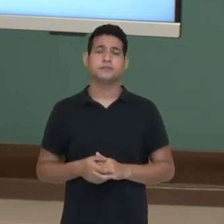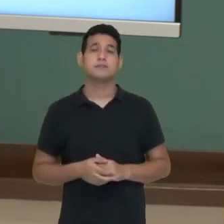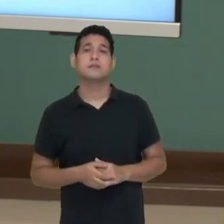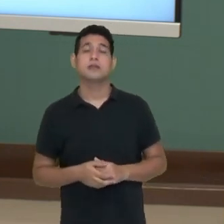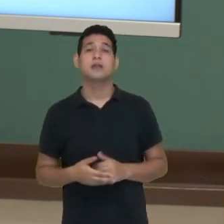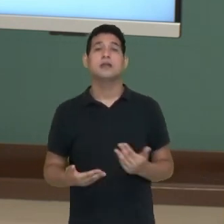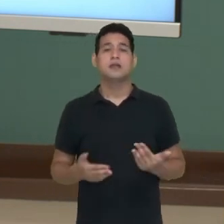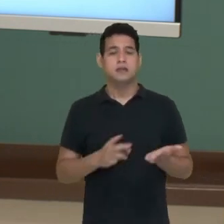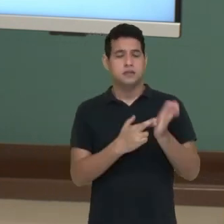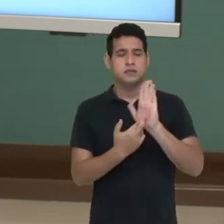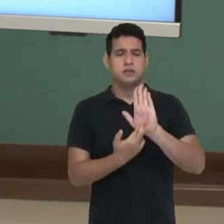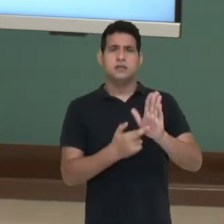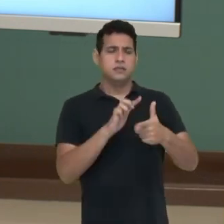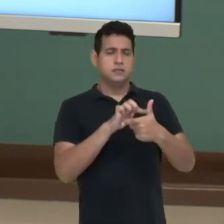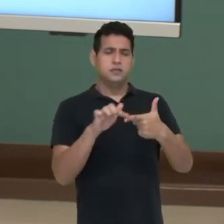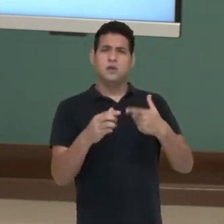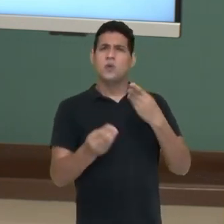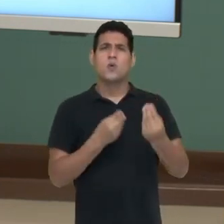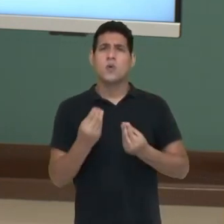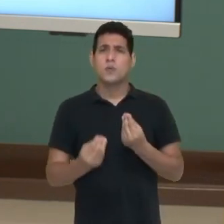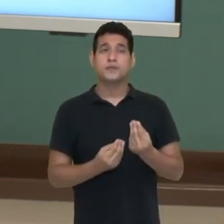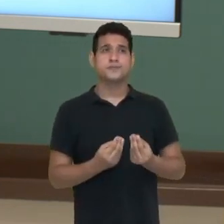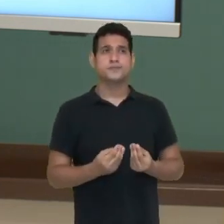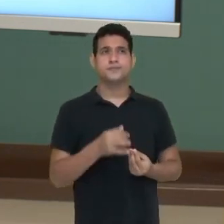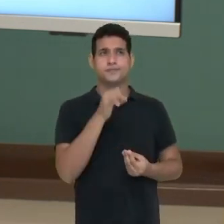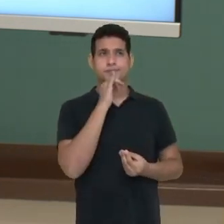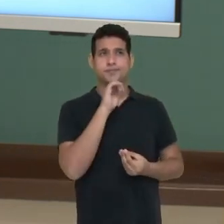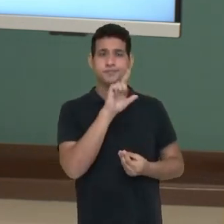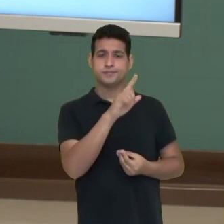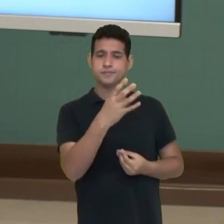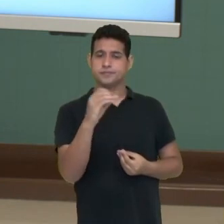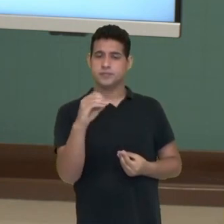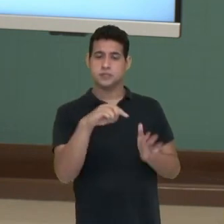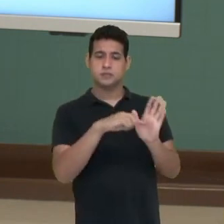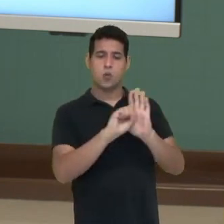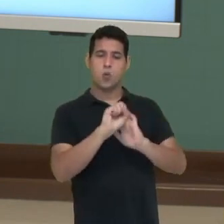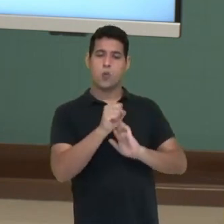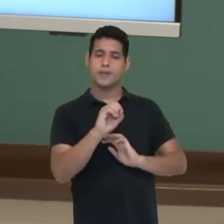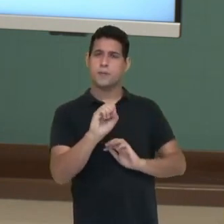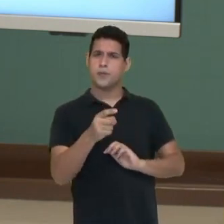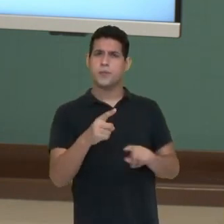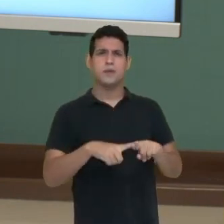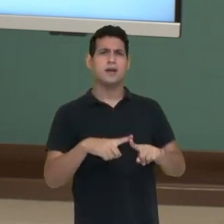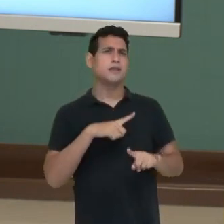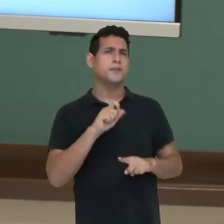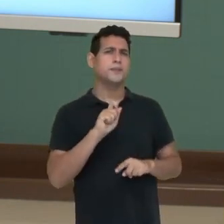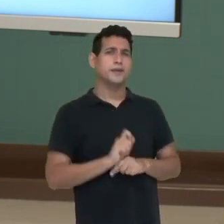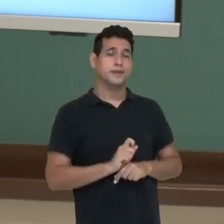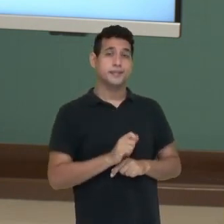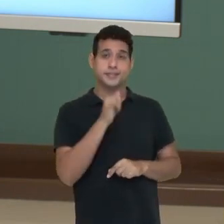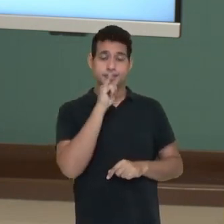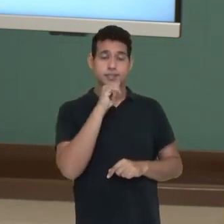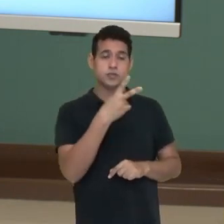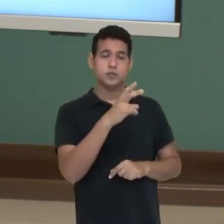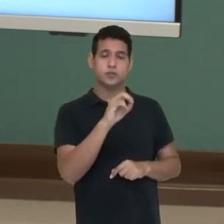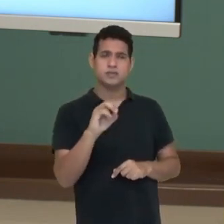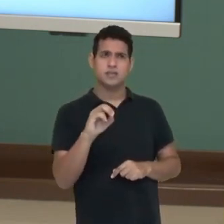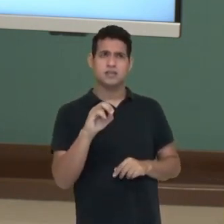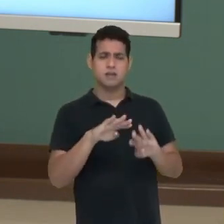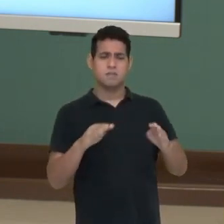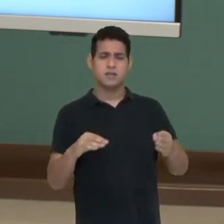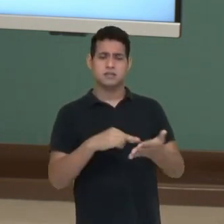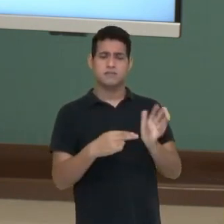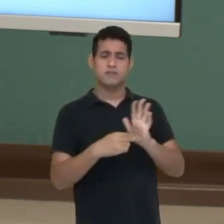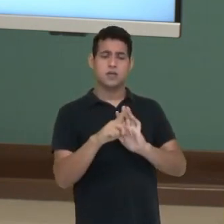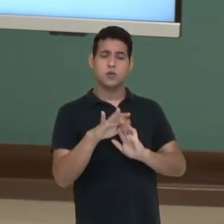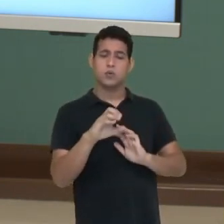a representação gráfica? Bom, o L é 400M menos 80 mil. Então, eu tenho lá que 200 mesas, o lucro é